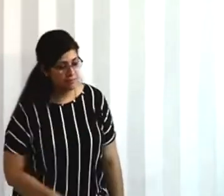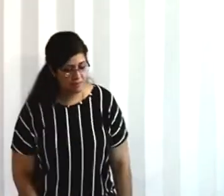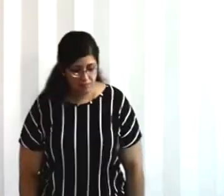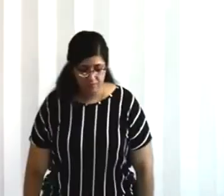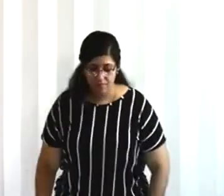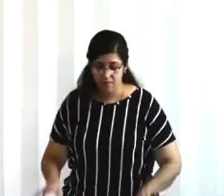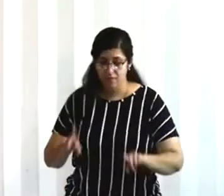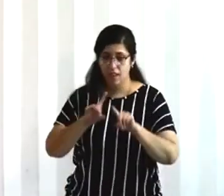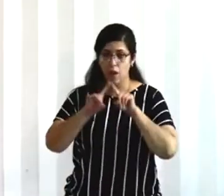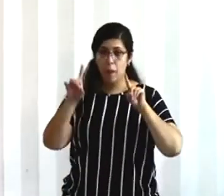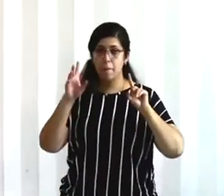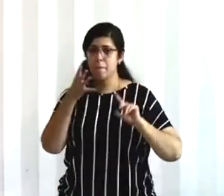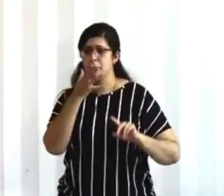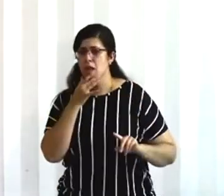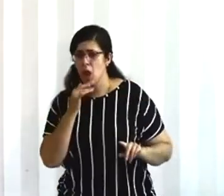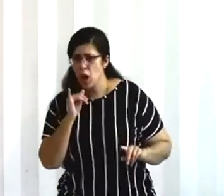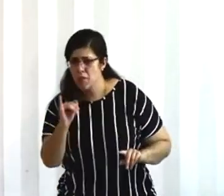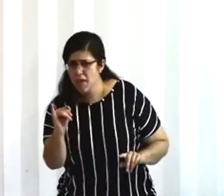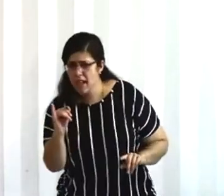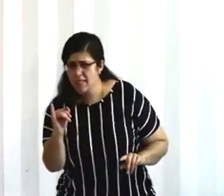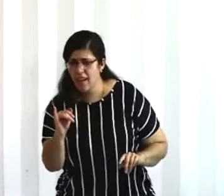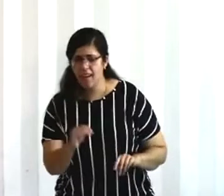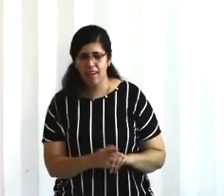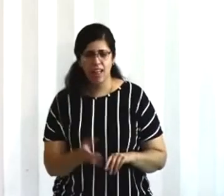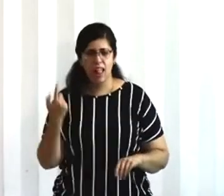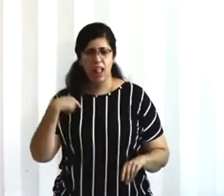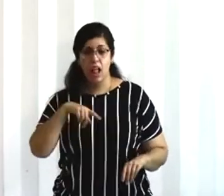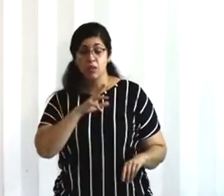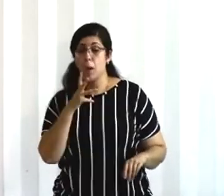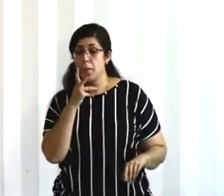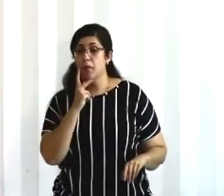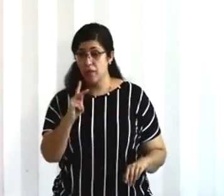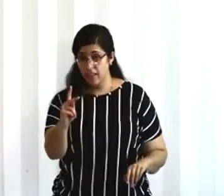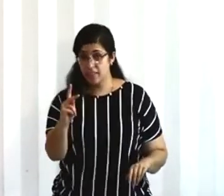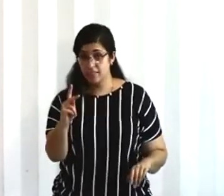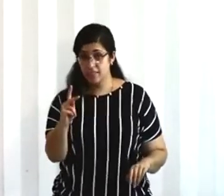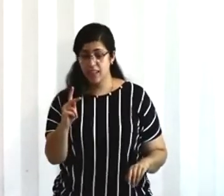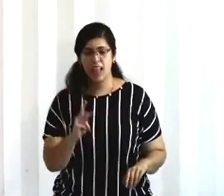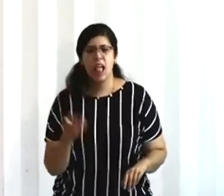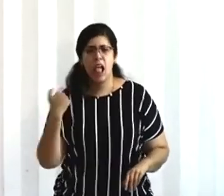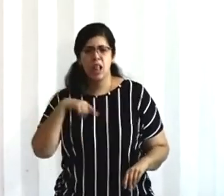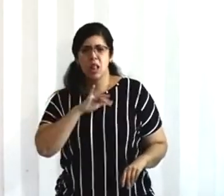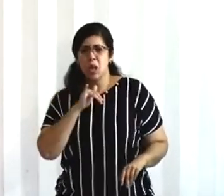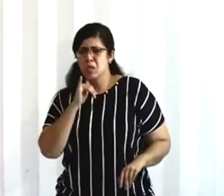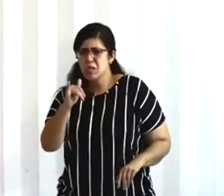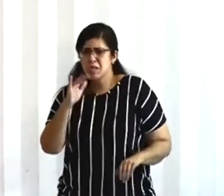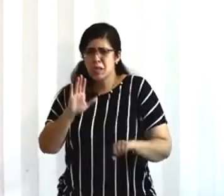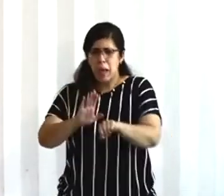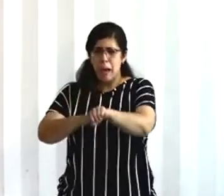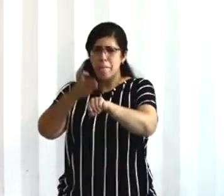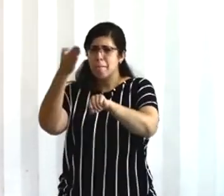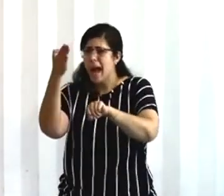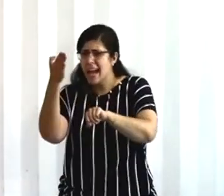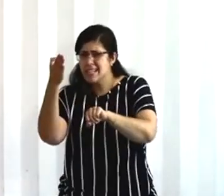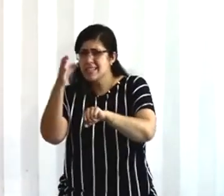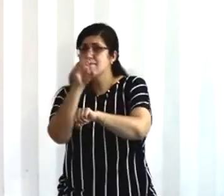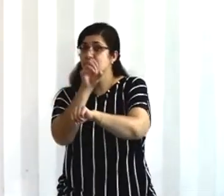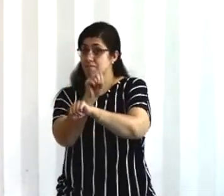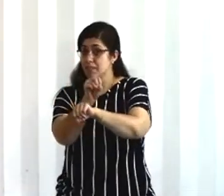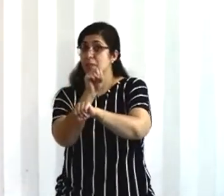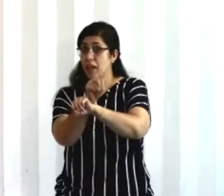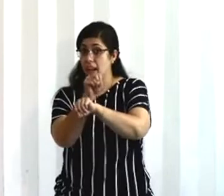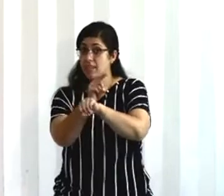profeta traz mais essa esperança para esse povo, mais essa esperança a respeito de